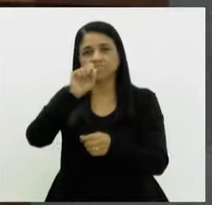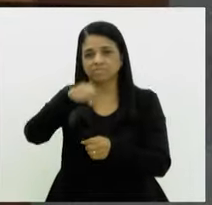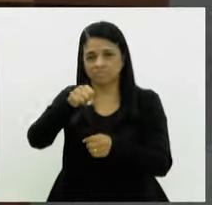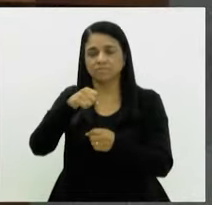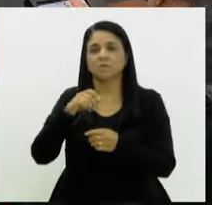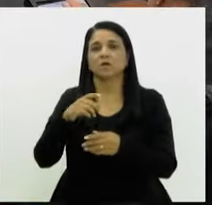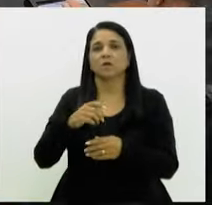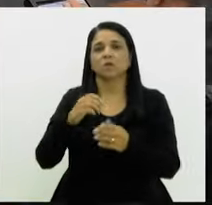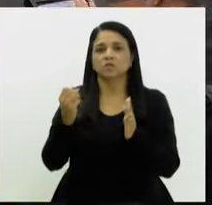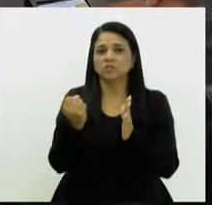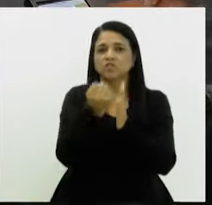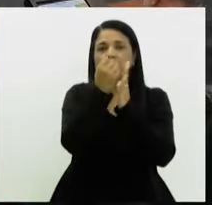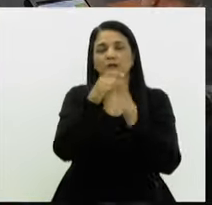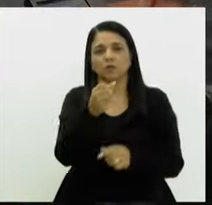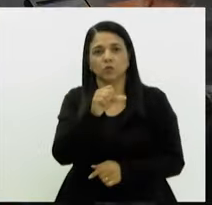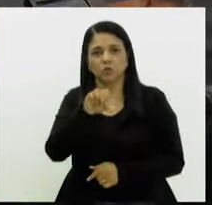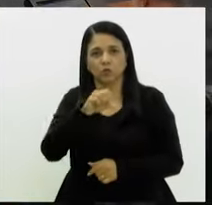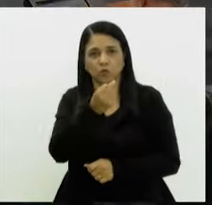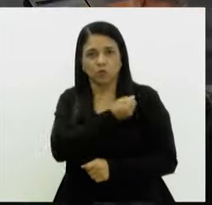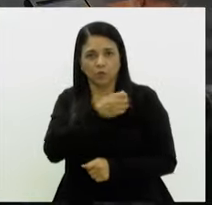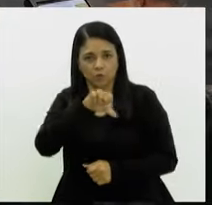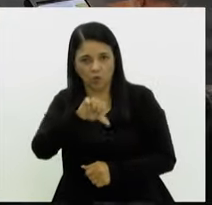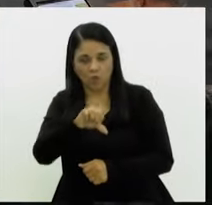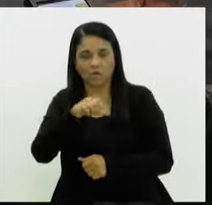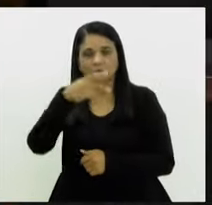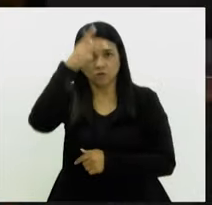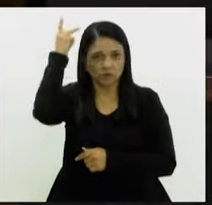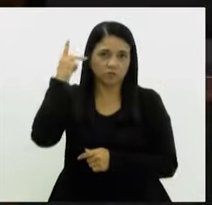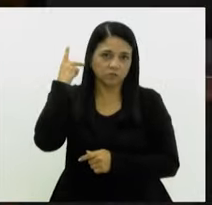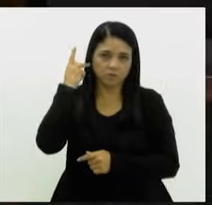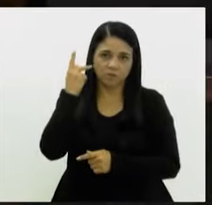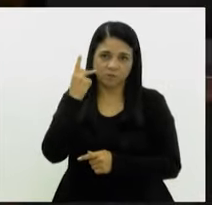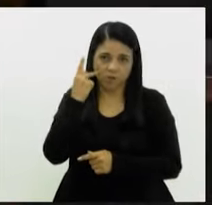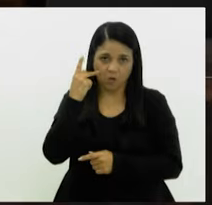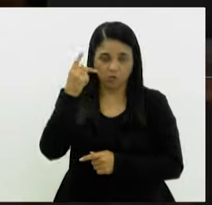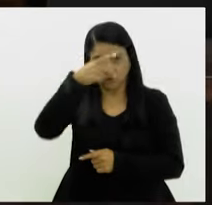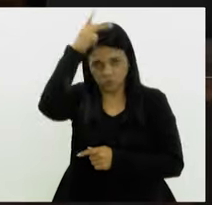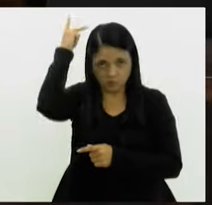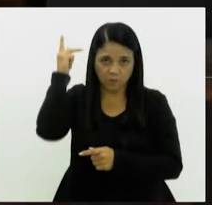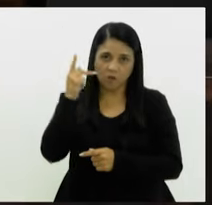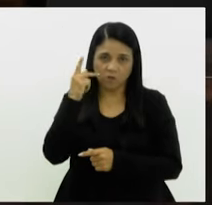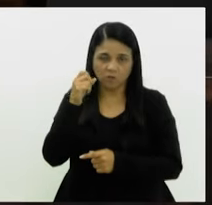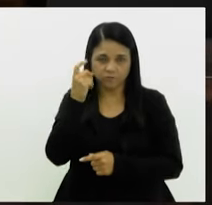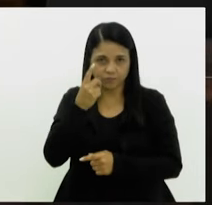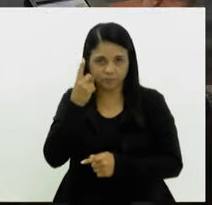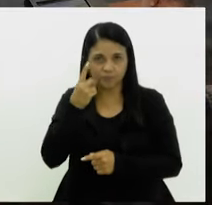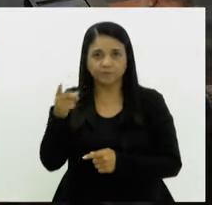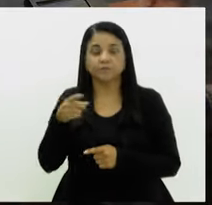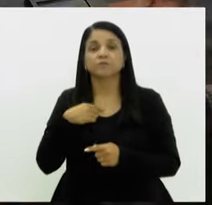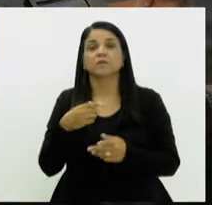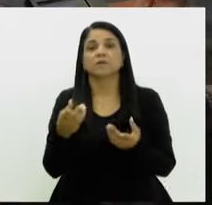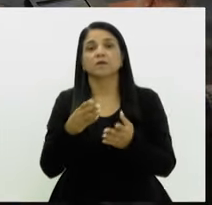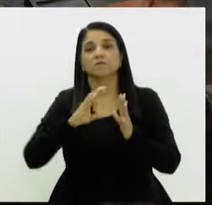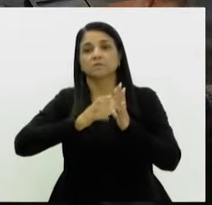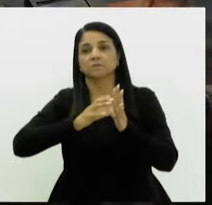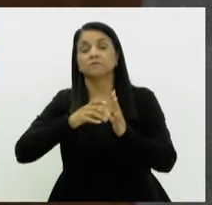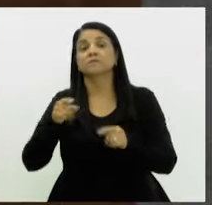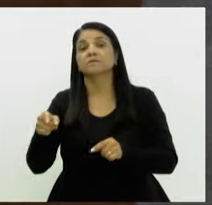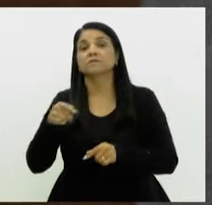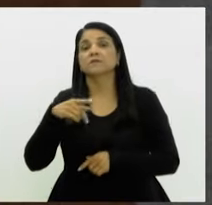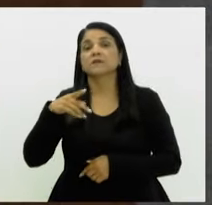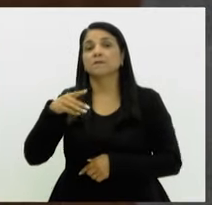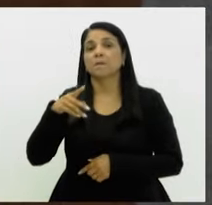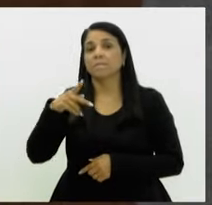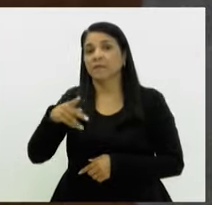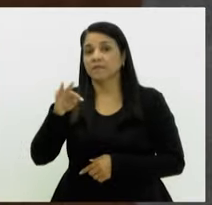Paulo. Muito obrigada, deputado Flávio Serafini. Deputada Élica Takimoto, pelo PT. Presidenta,